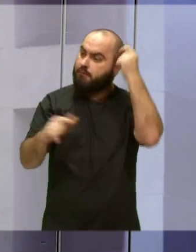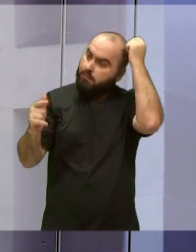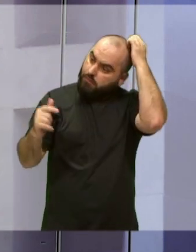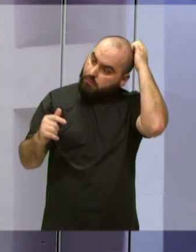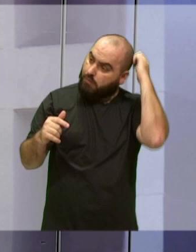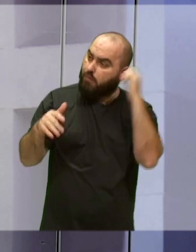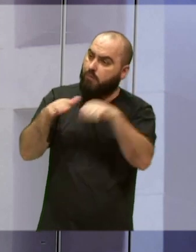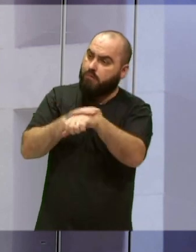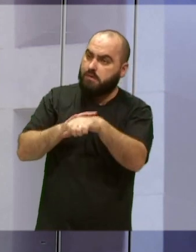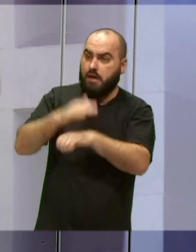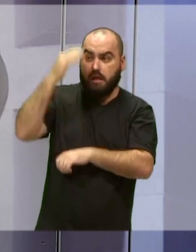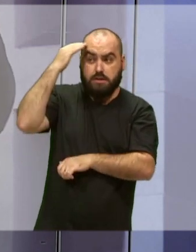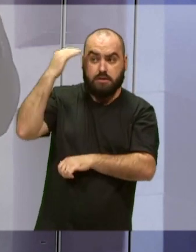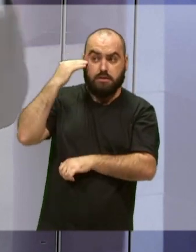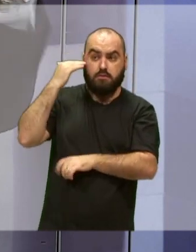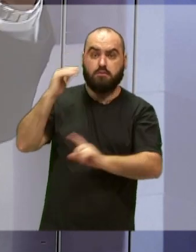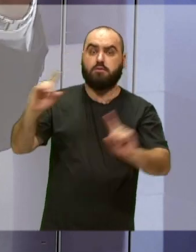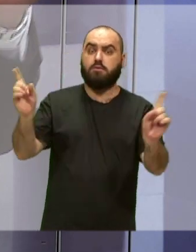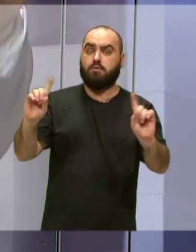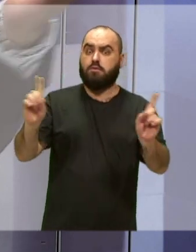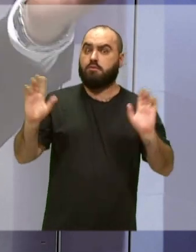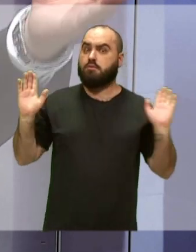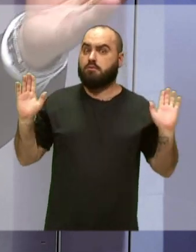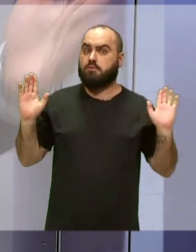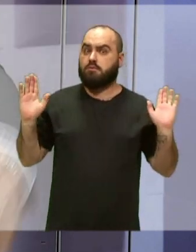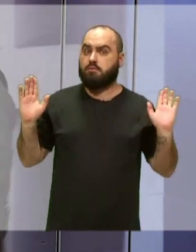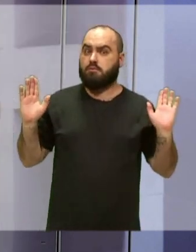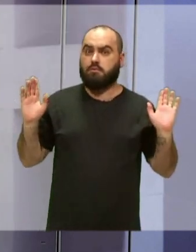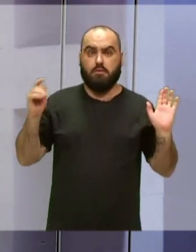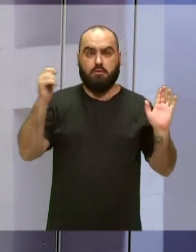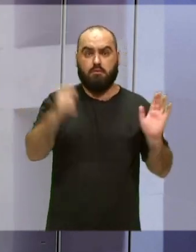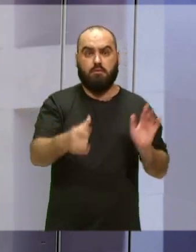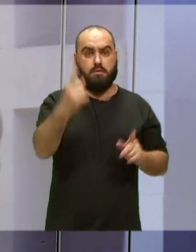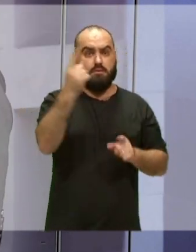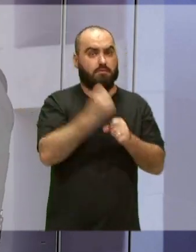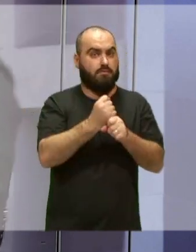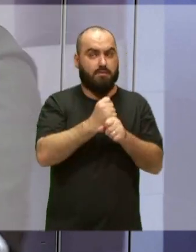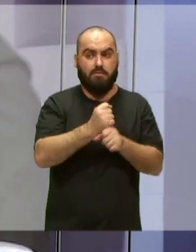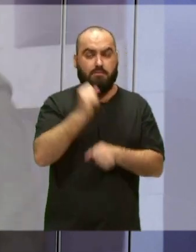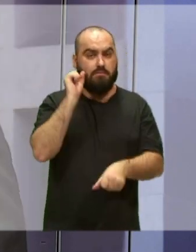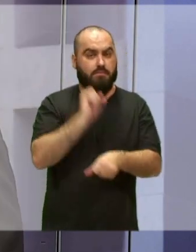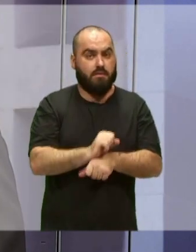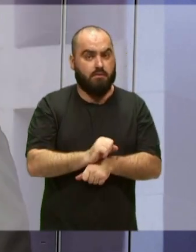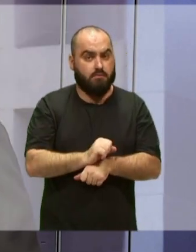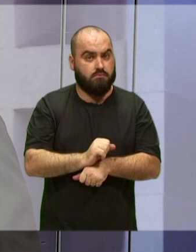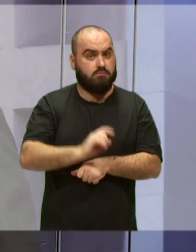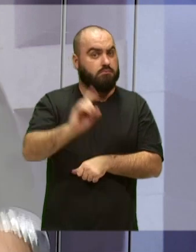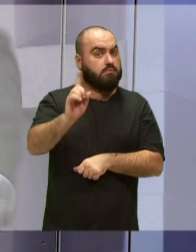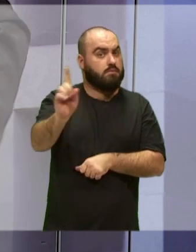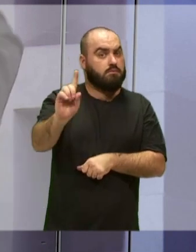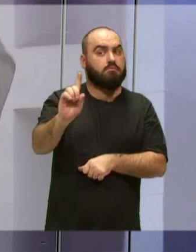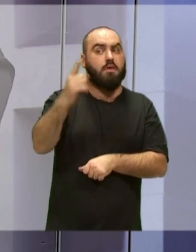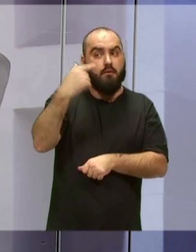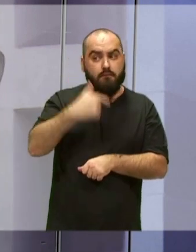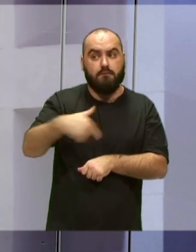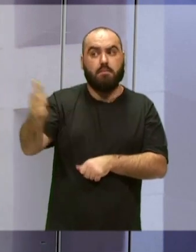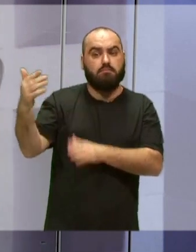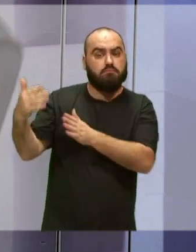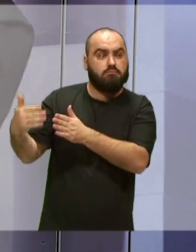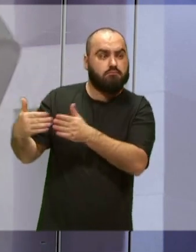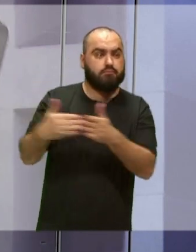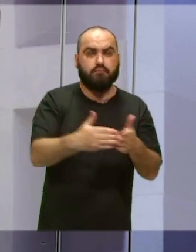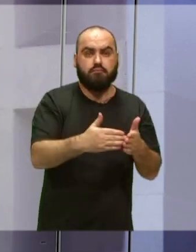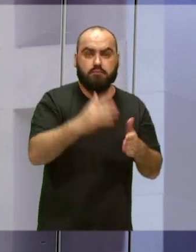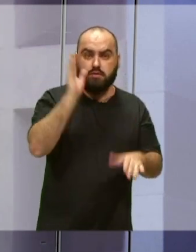o pessoal de Santos não não que isso estamos quase um ano parado tem que dizer assim não nós vamos pegar e vamos atracar por qu